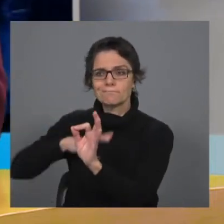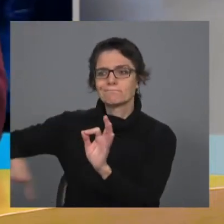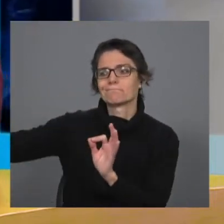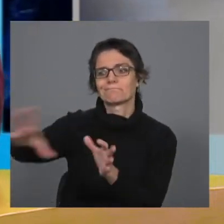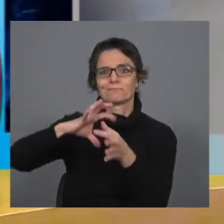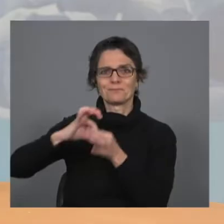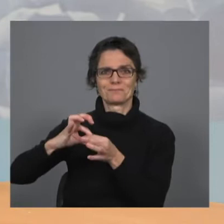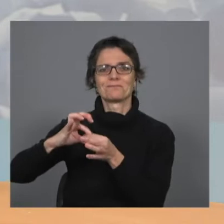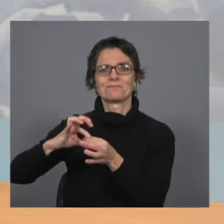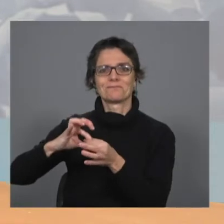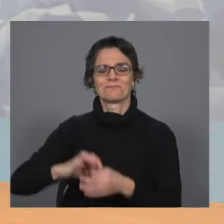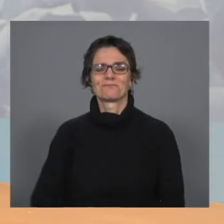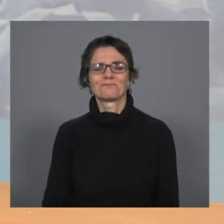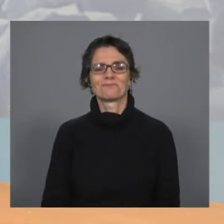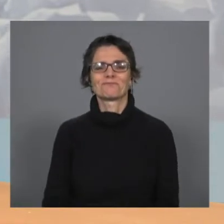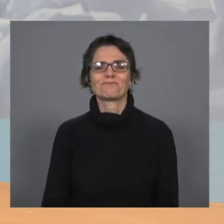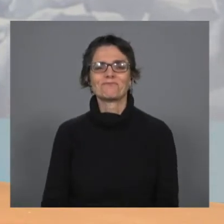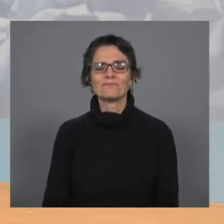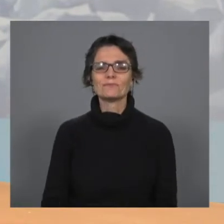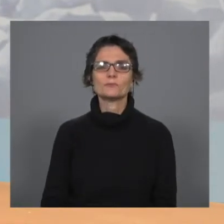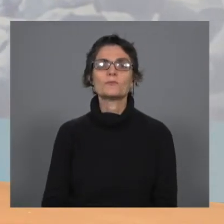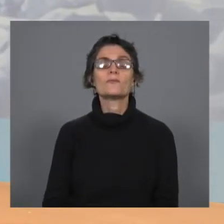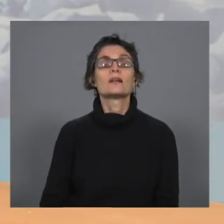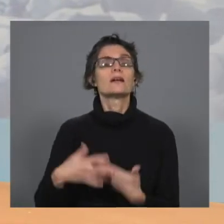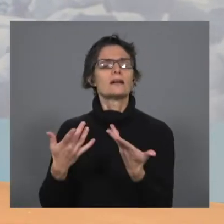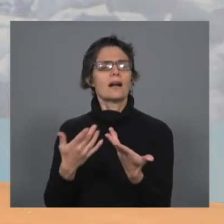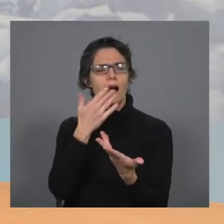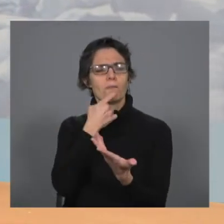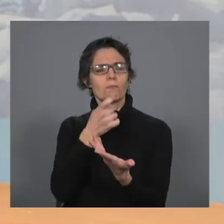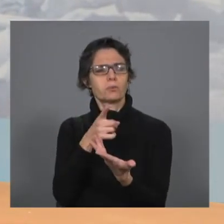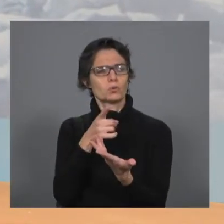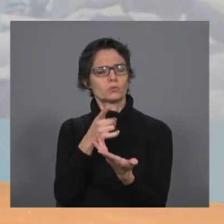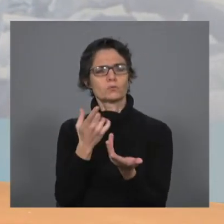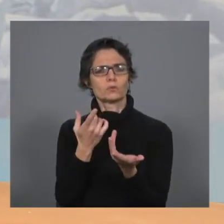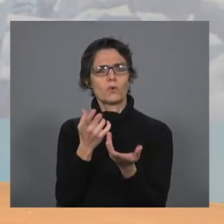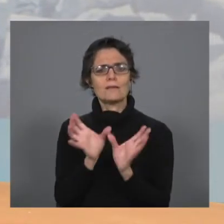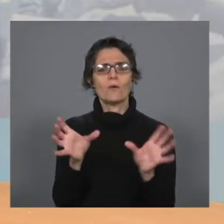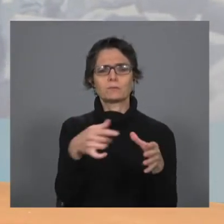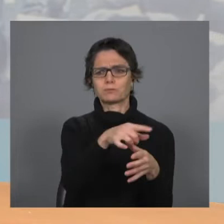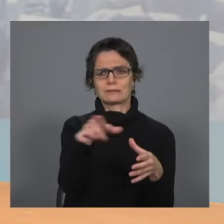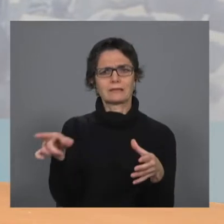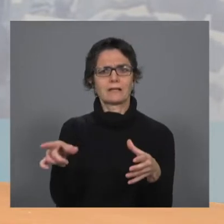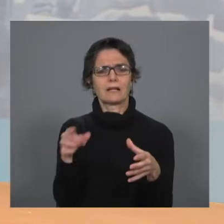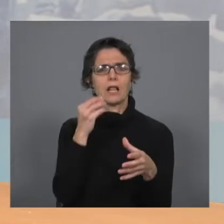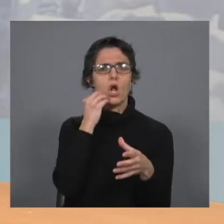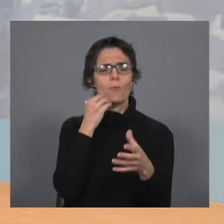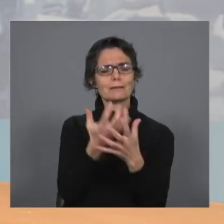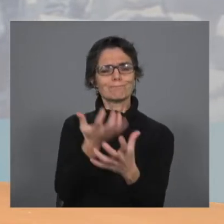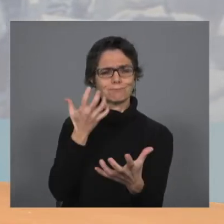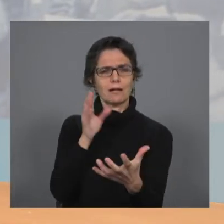criação. Haveria espaço para as comunidades darem mais relevância a esta